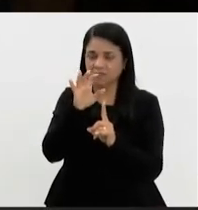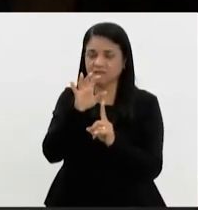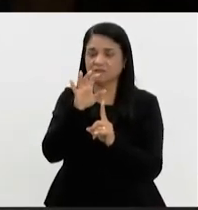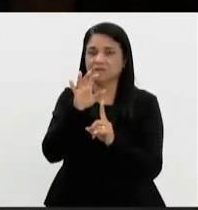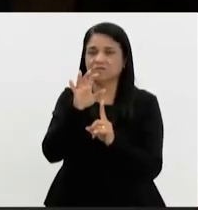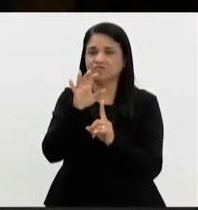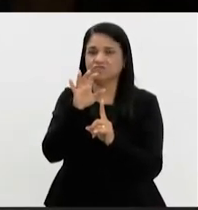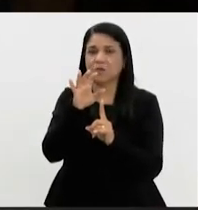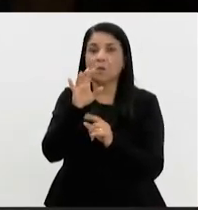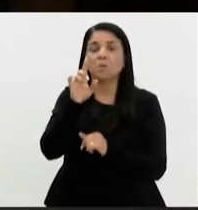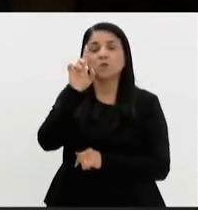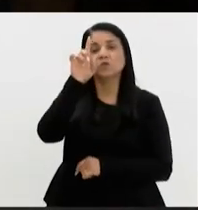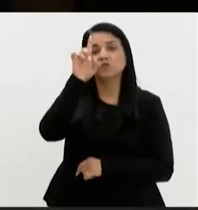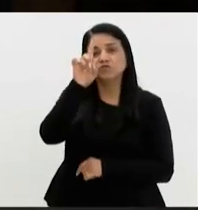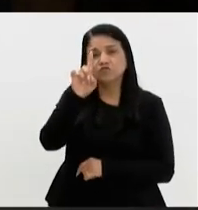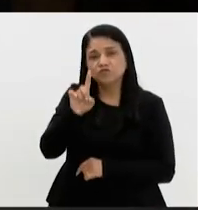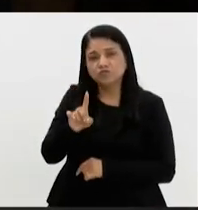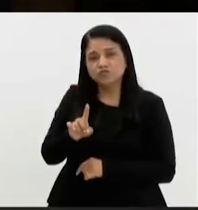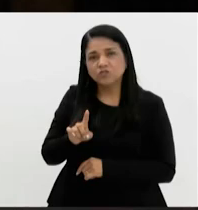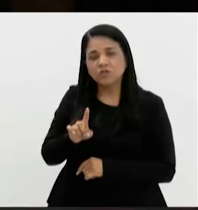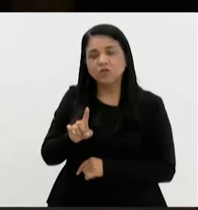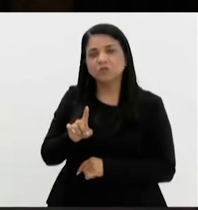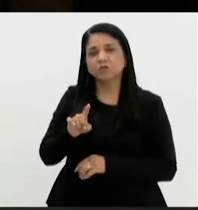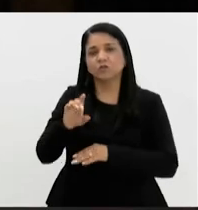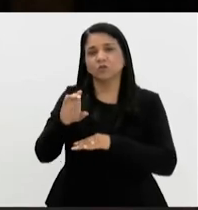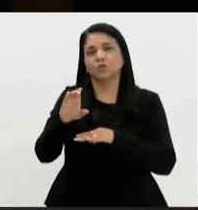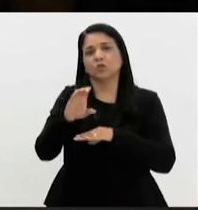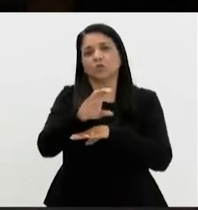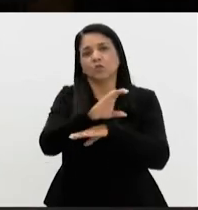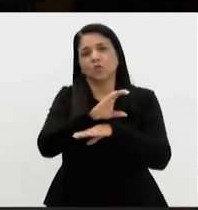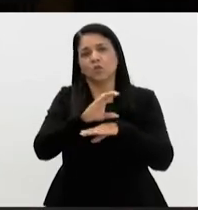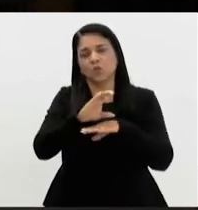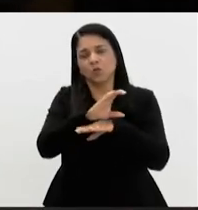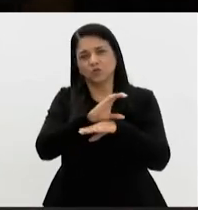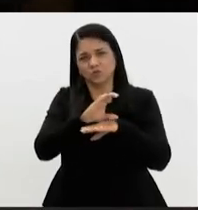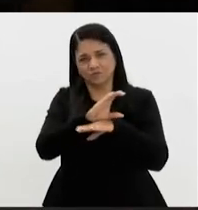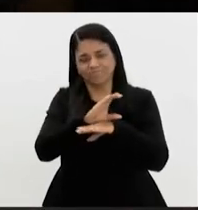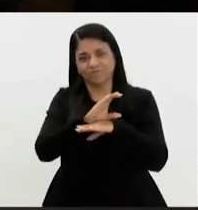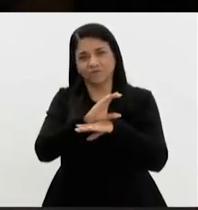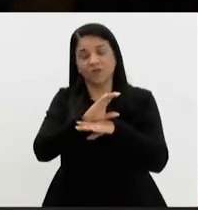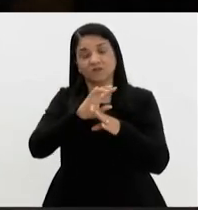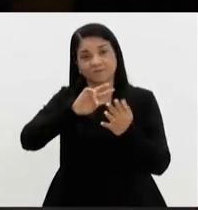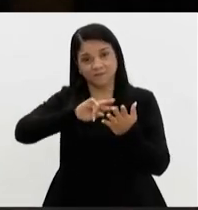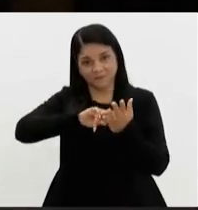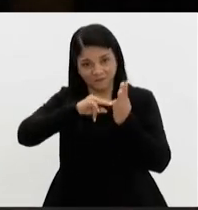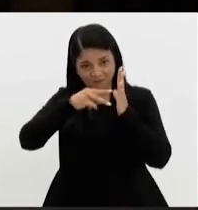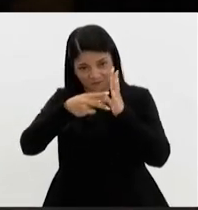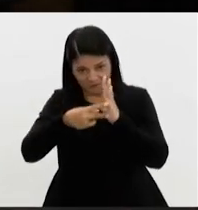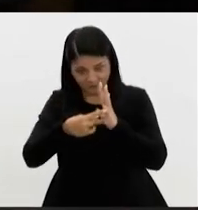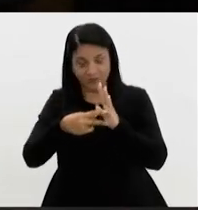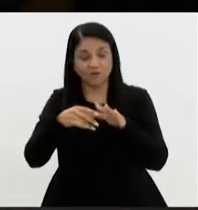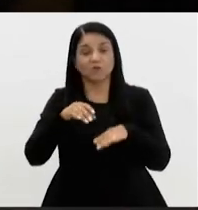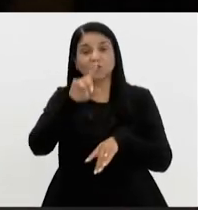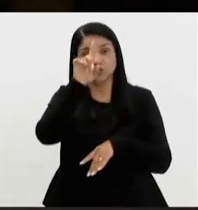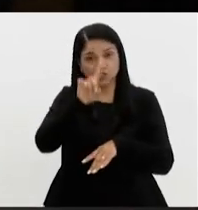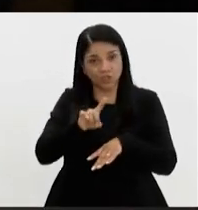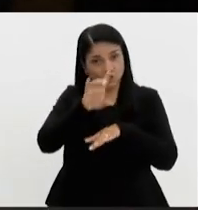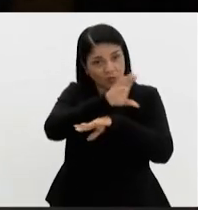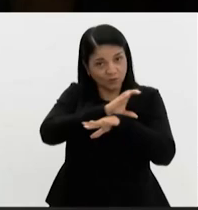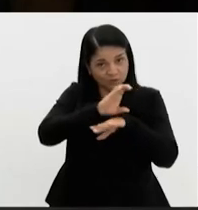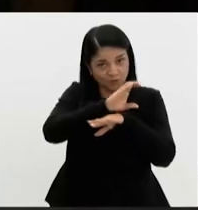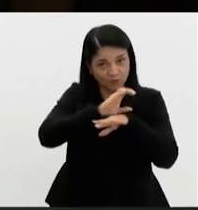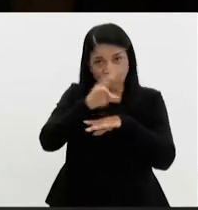pela pelo Direito Constitucional o ou melhor dizendo em outras palavras o nosso direito constitucional a nossa